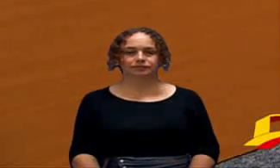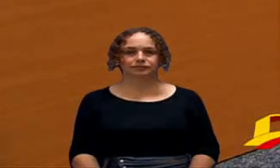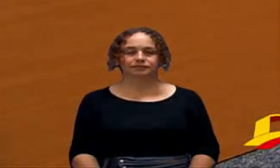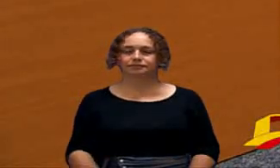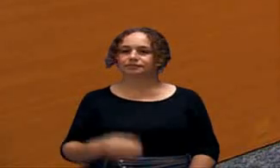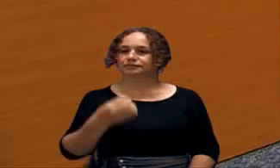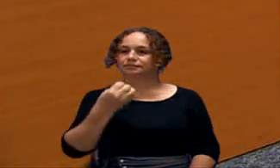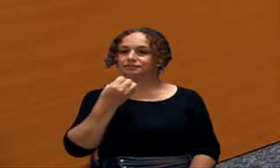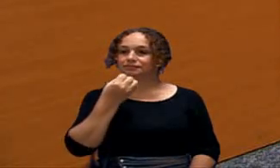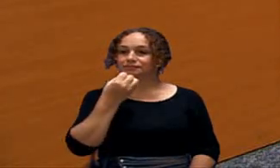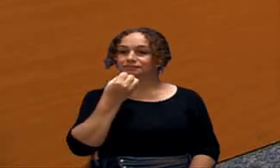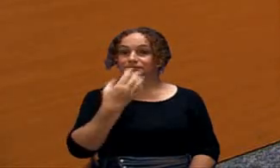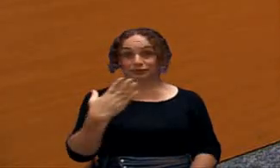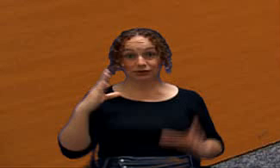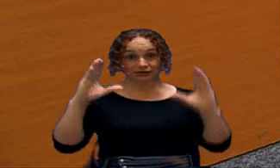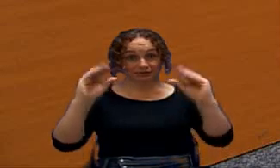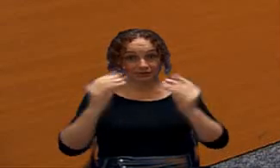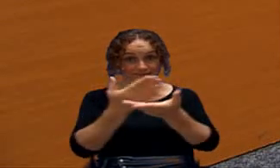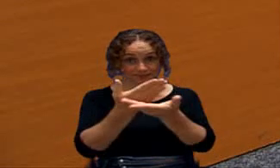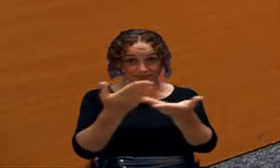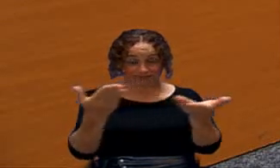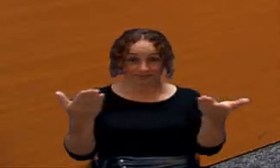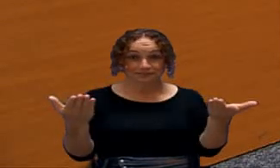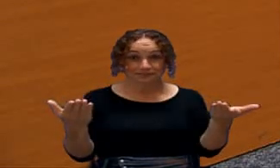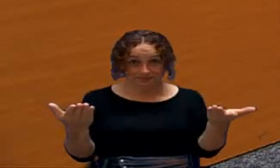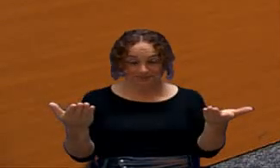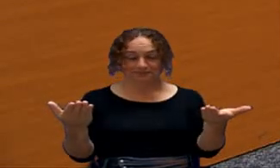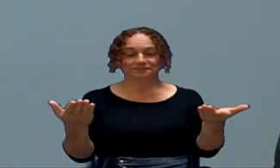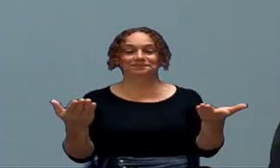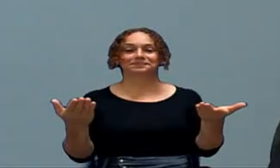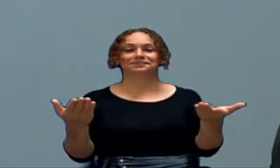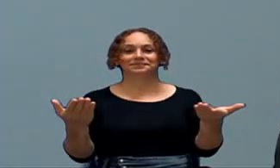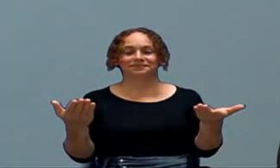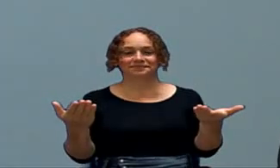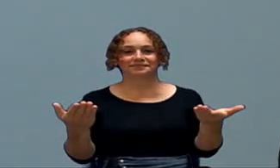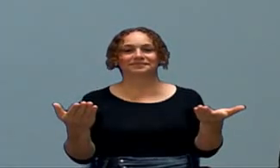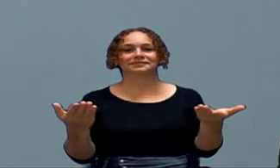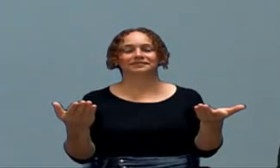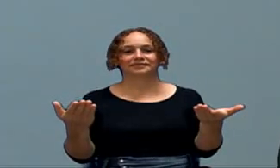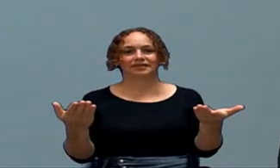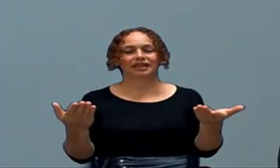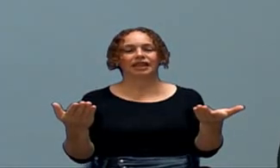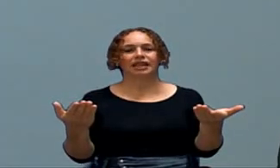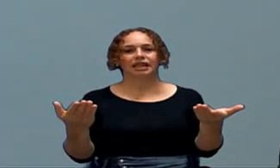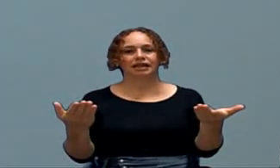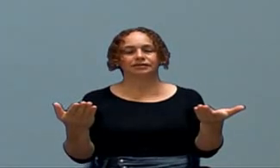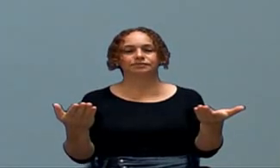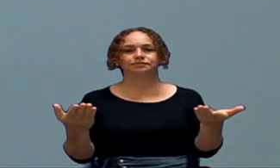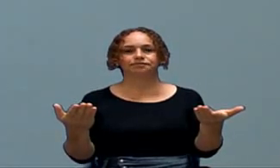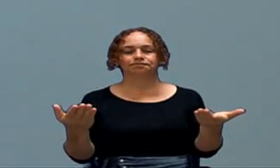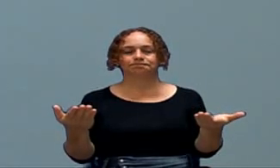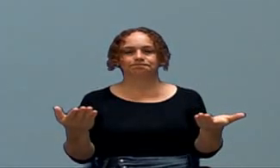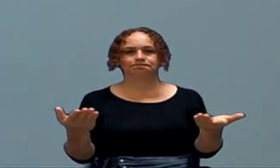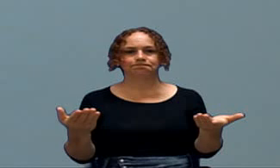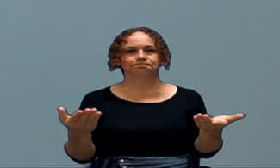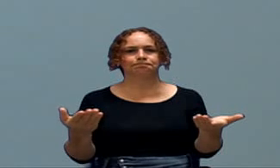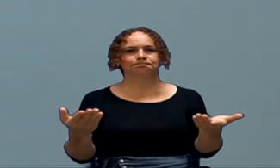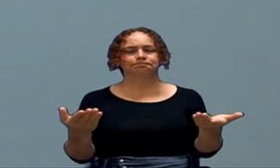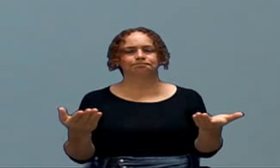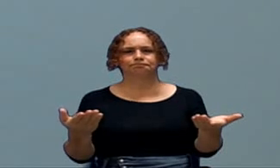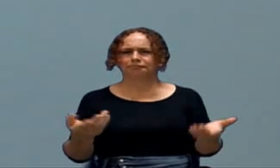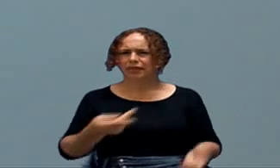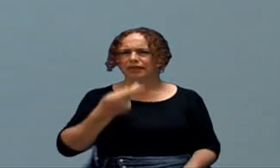Bom dia, desculpa, boa noite a todas e todos. Eu gostaria de dizer que esse espaço é